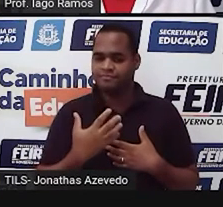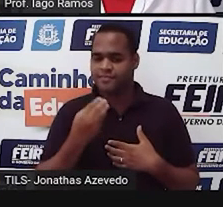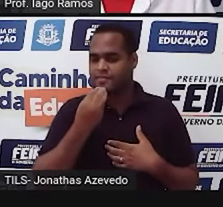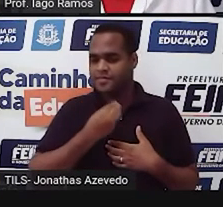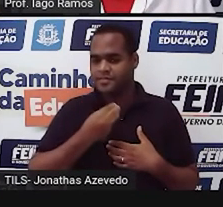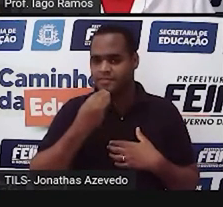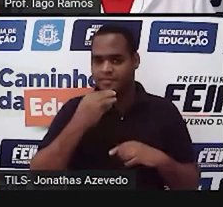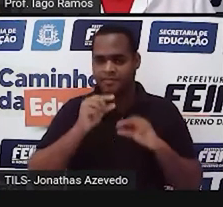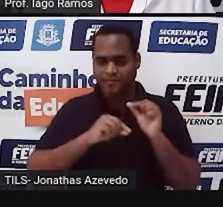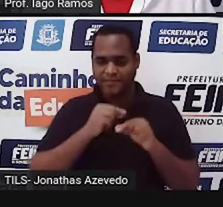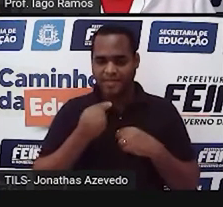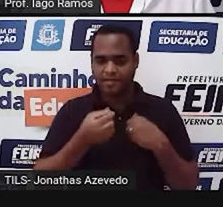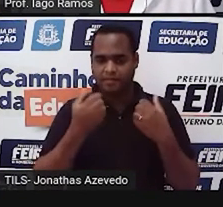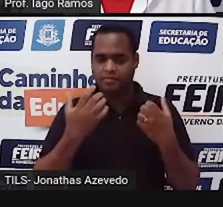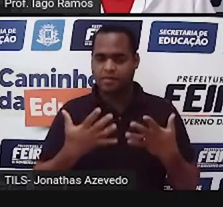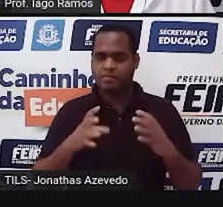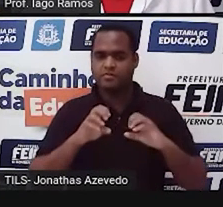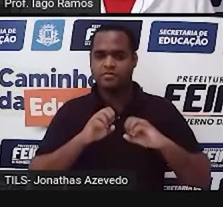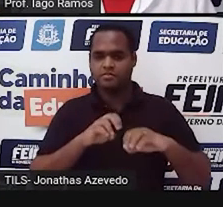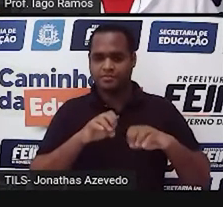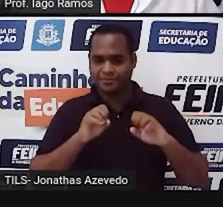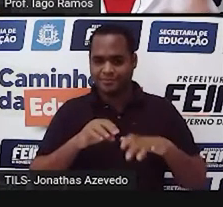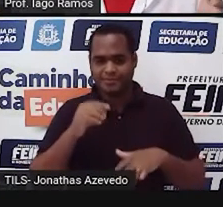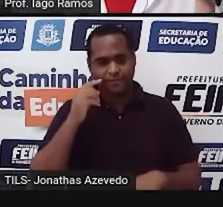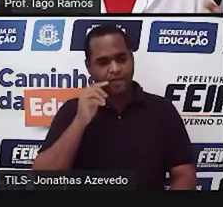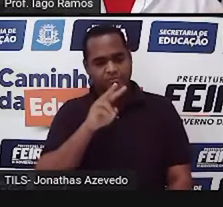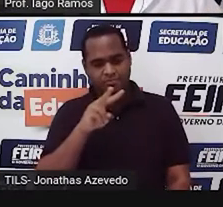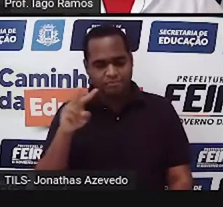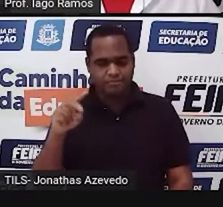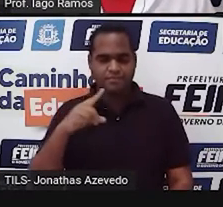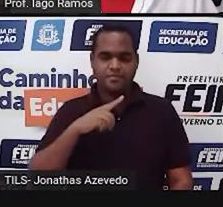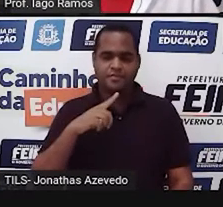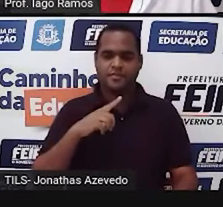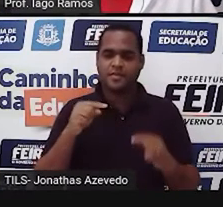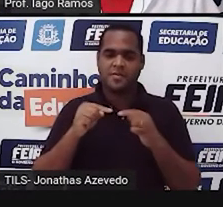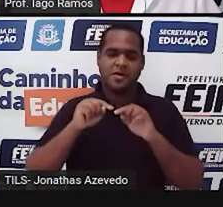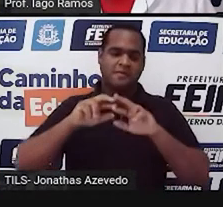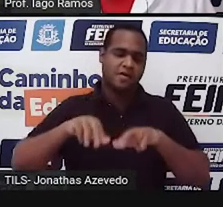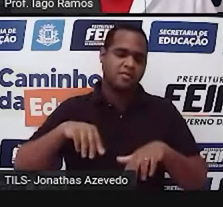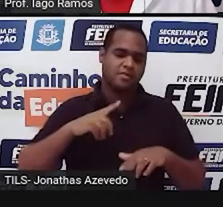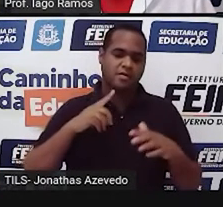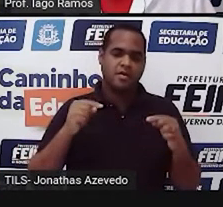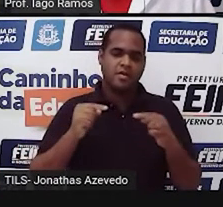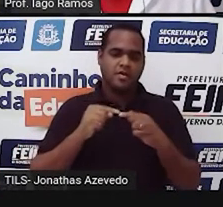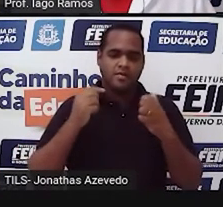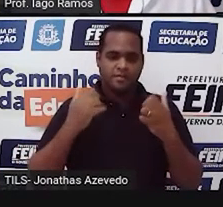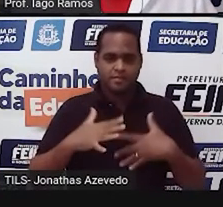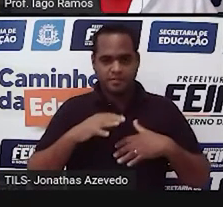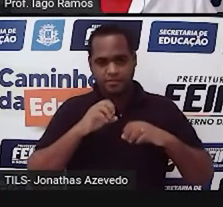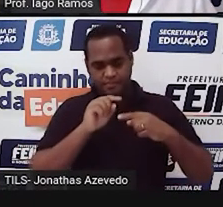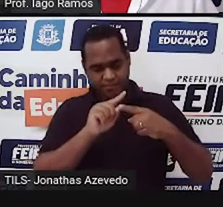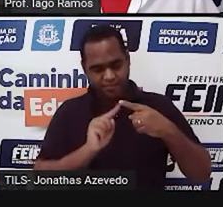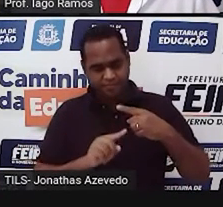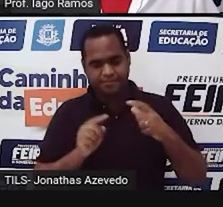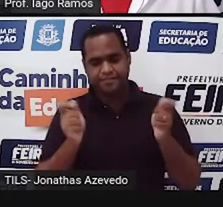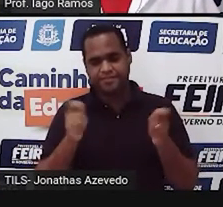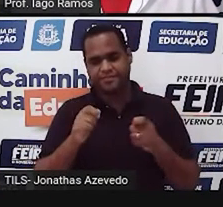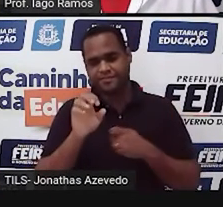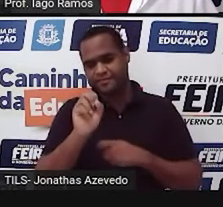que de em nossas aulas a gente vê coisinhas né sobre as frações certo